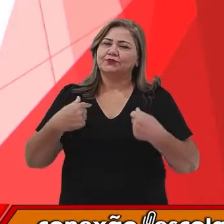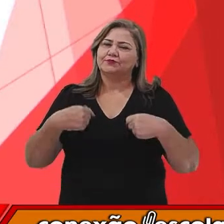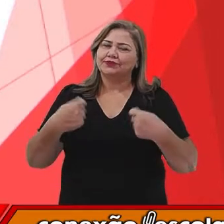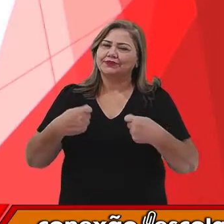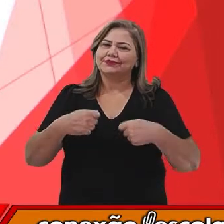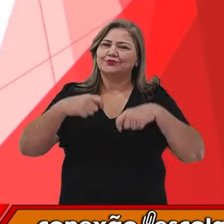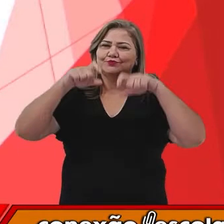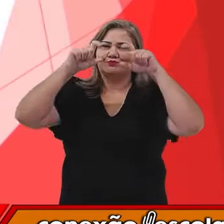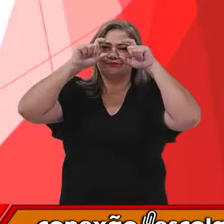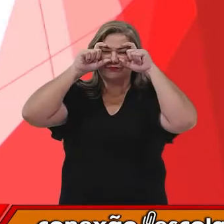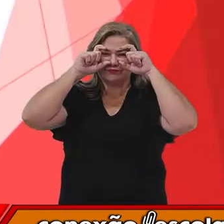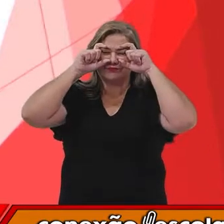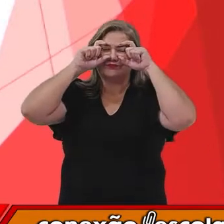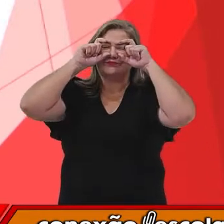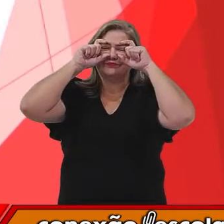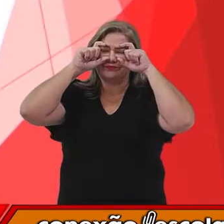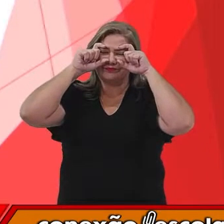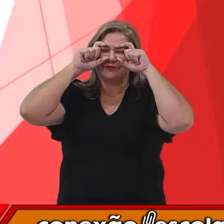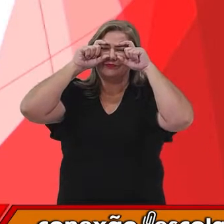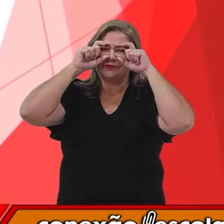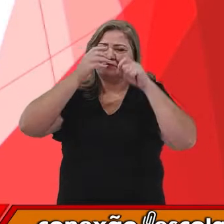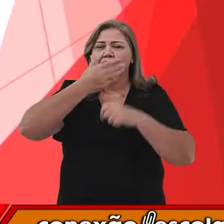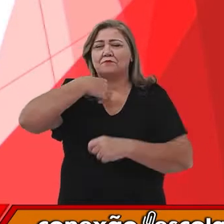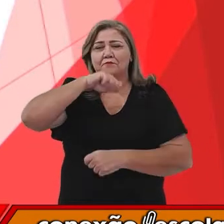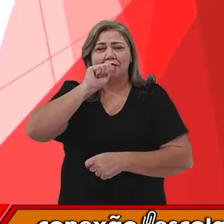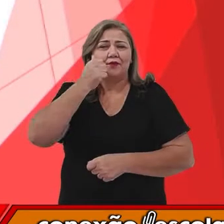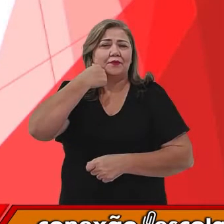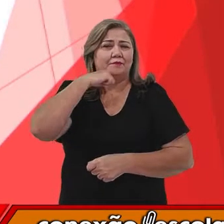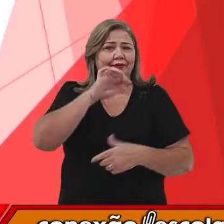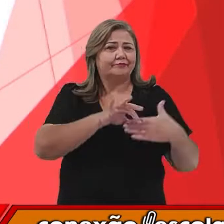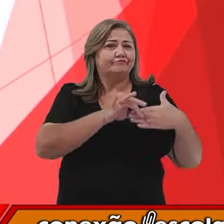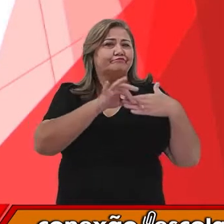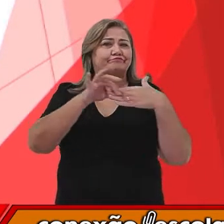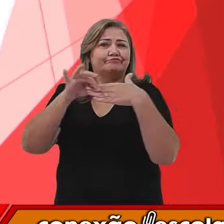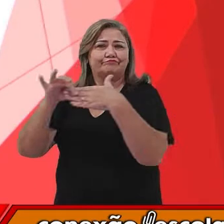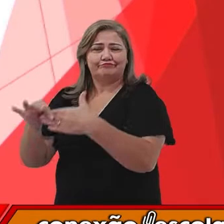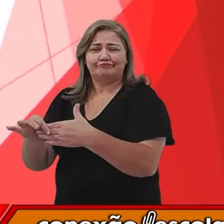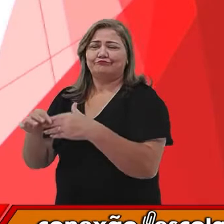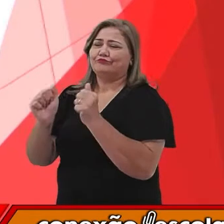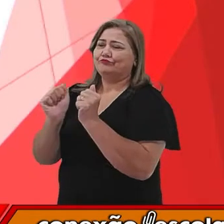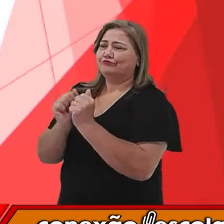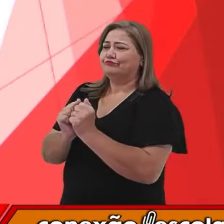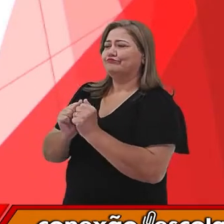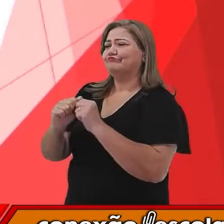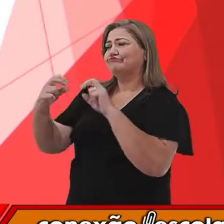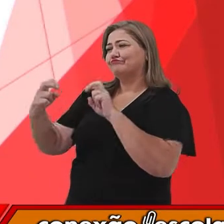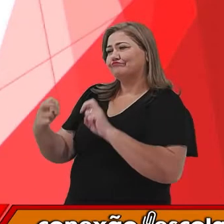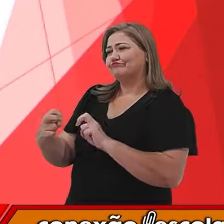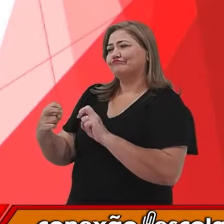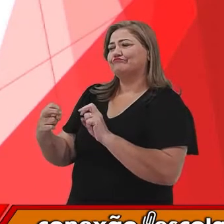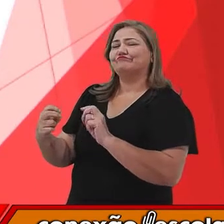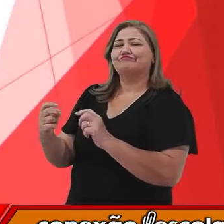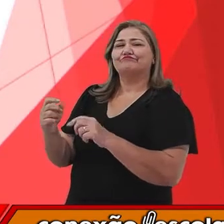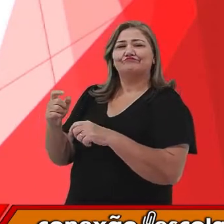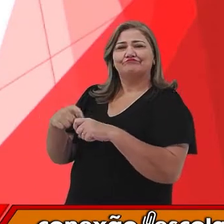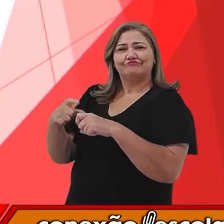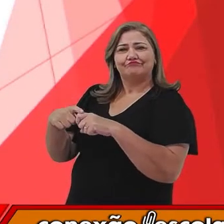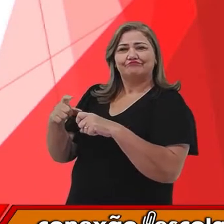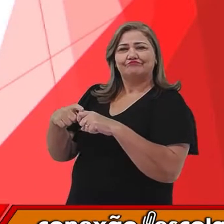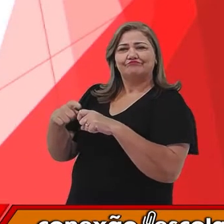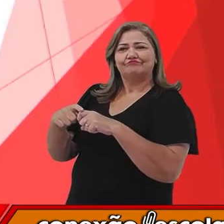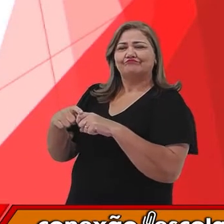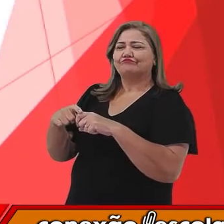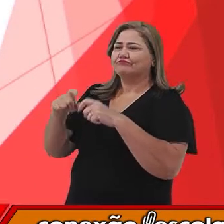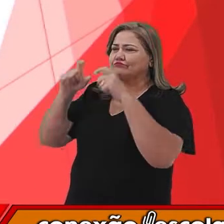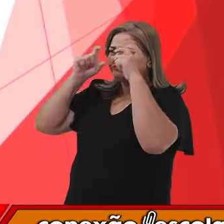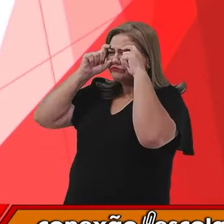usar óculos. Meus pais tinham me levado no médico especialista em olhos. E ele, depois de me